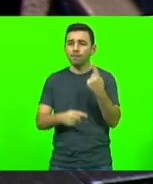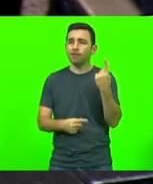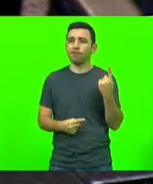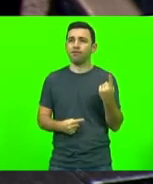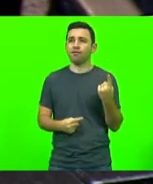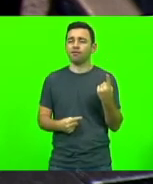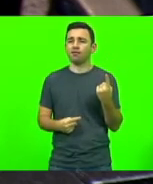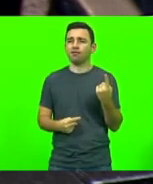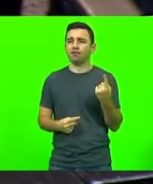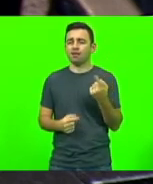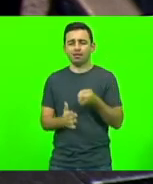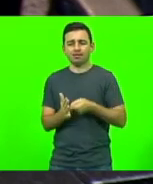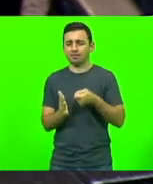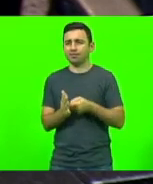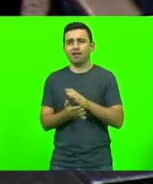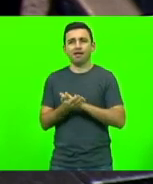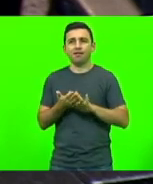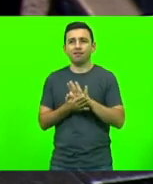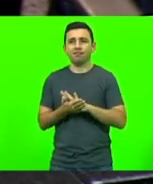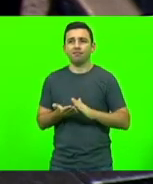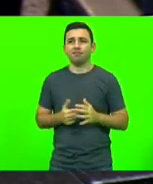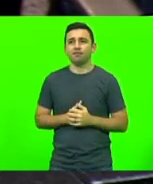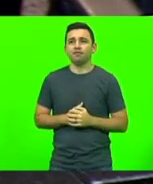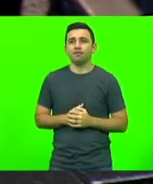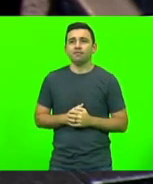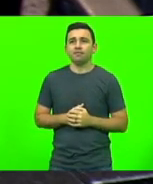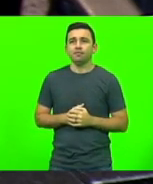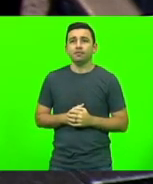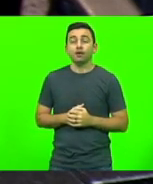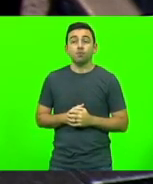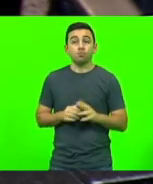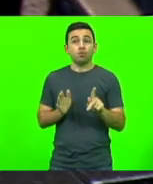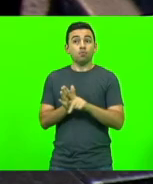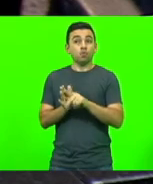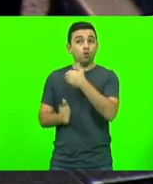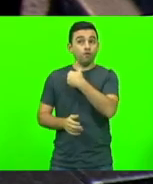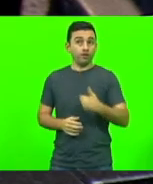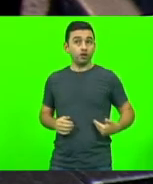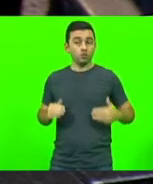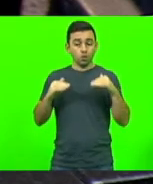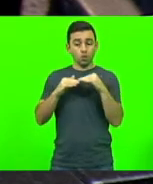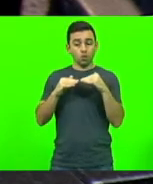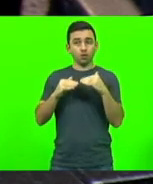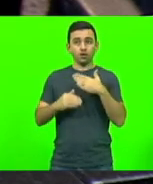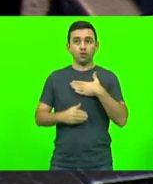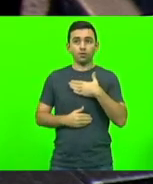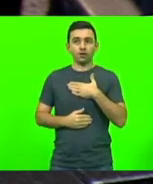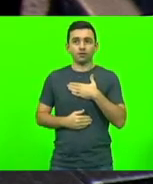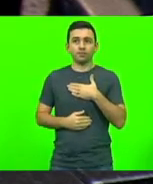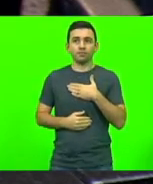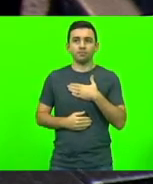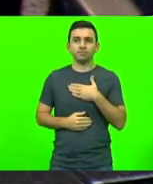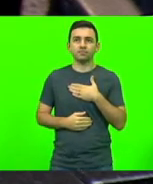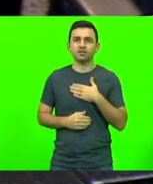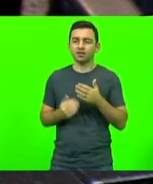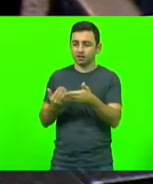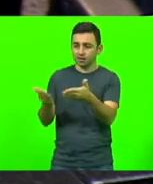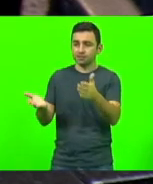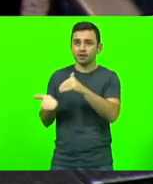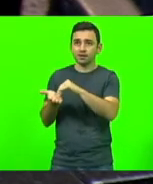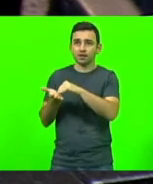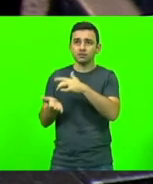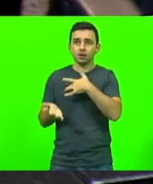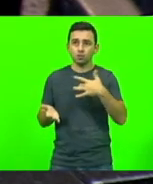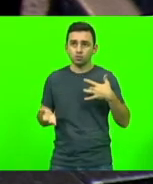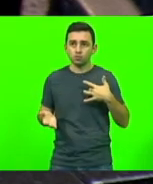vamos exigir. Eu quero alertar para vocês que o próprio governo concorda comigo. Quem não concorda são os secretários de Saúde